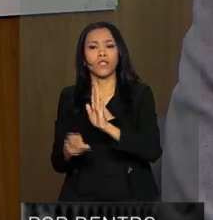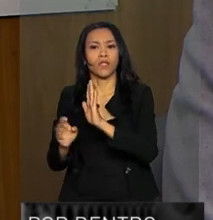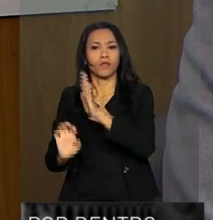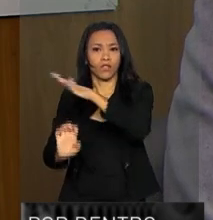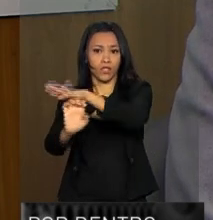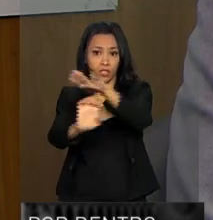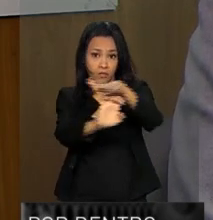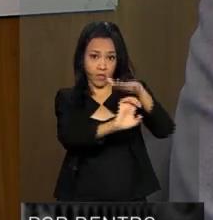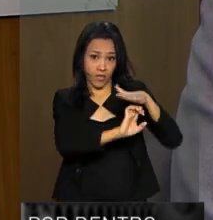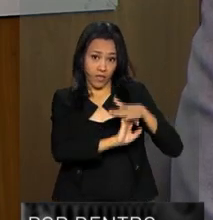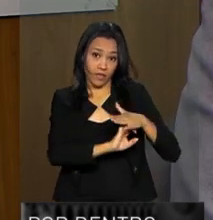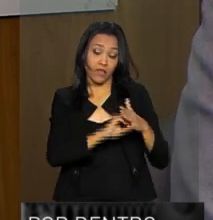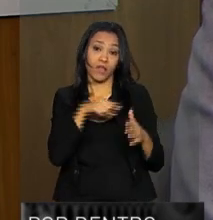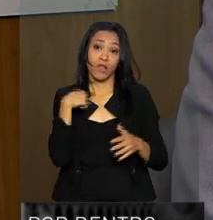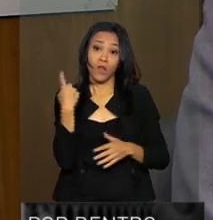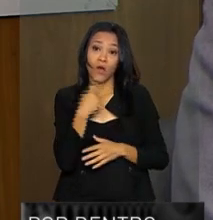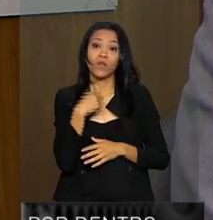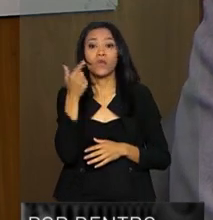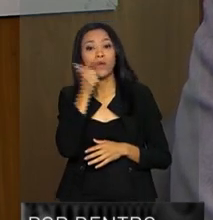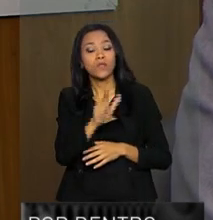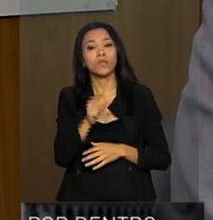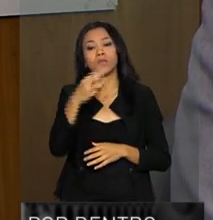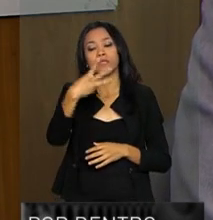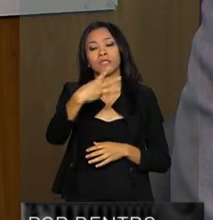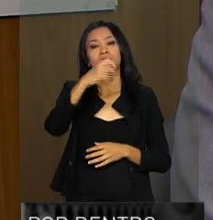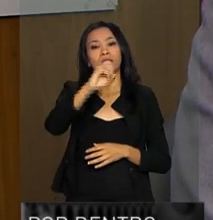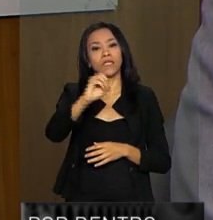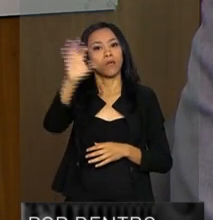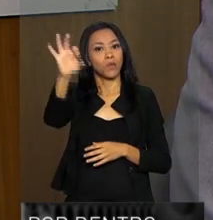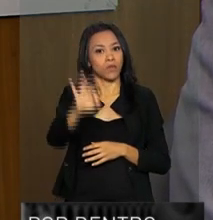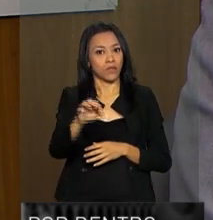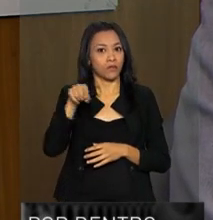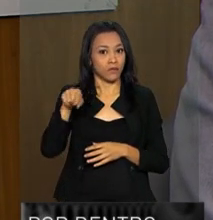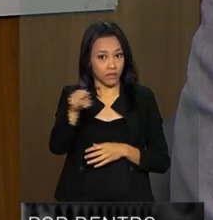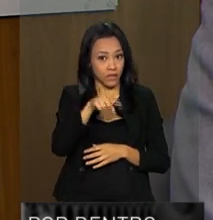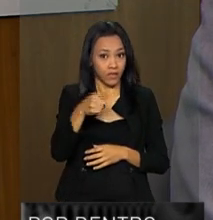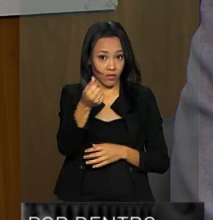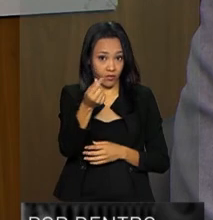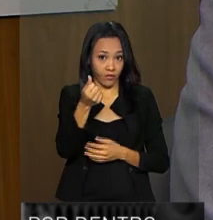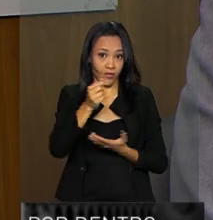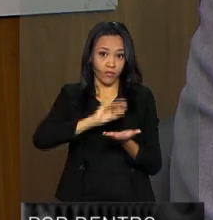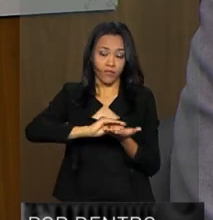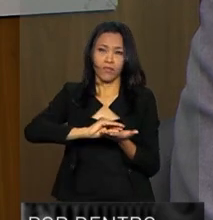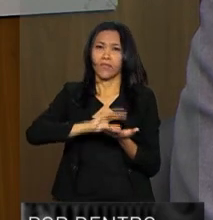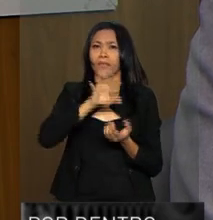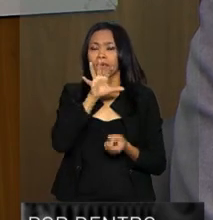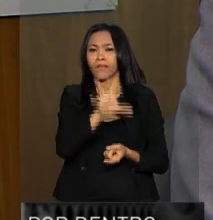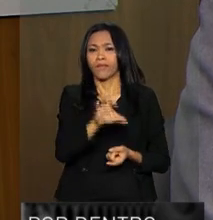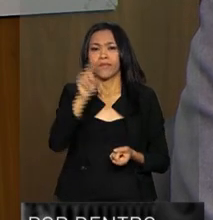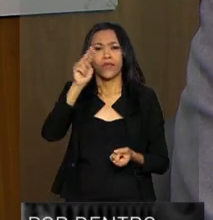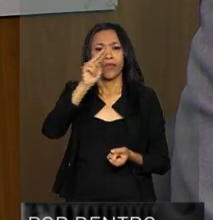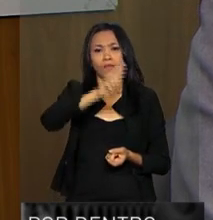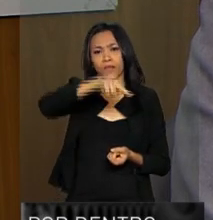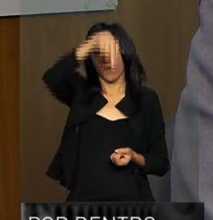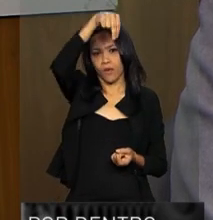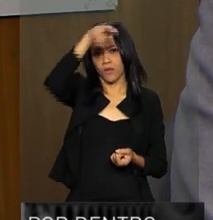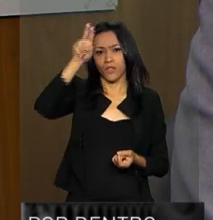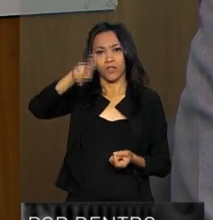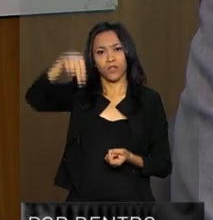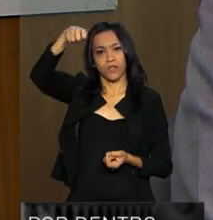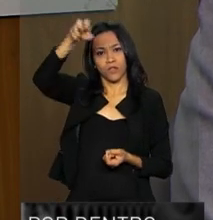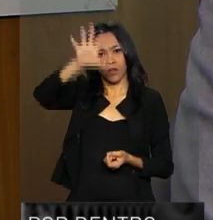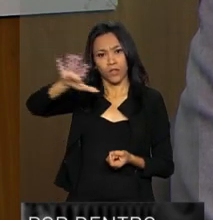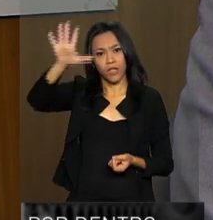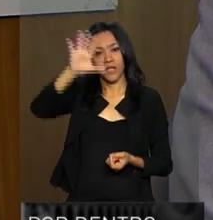colocar pelo menos 30% desses recursos nas regiões norte nordeste centro oeste e pelo menos